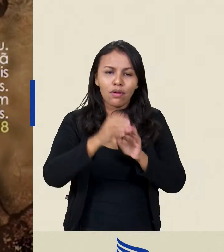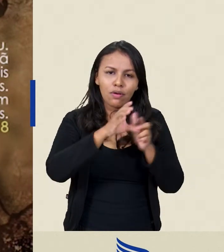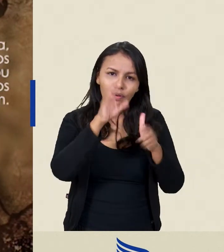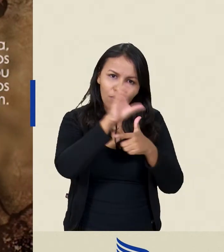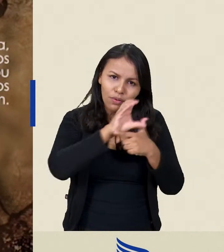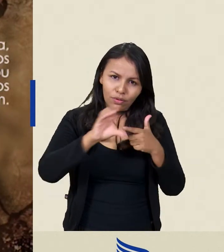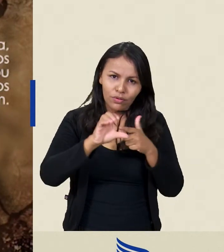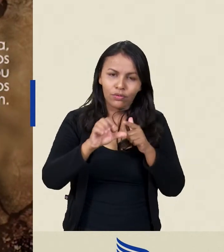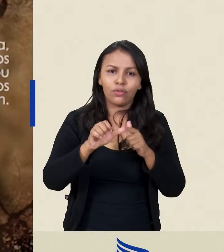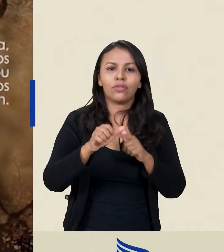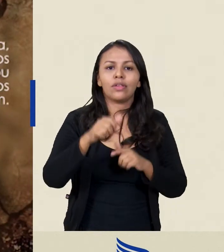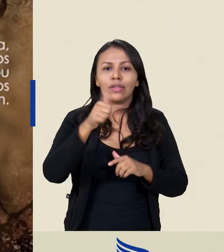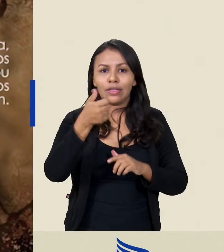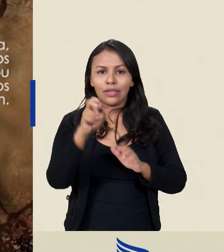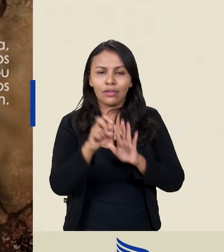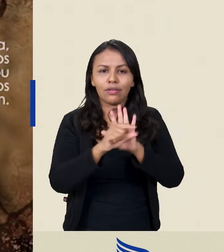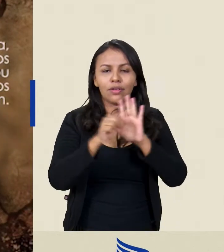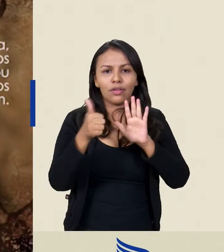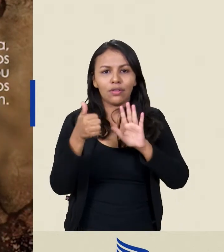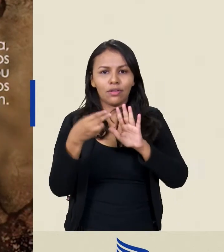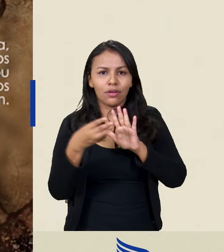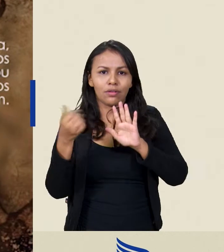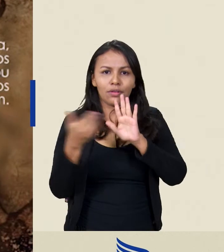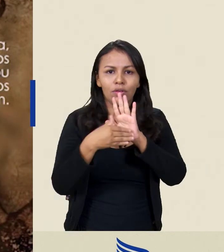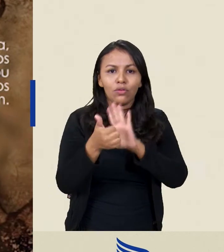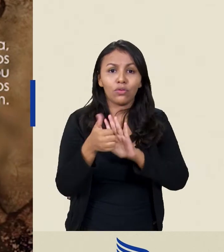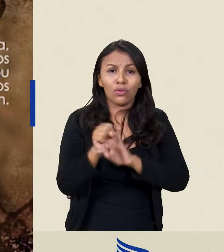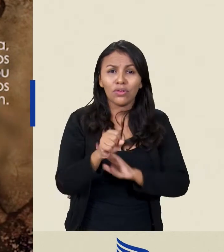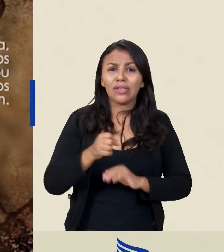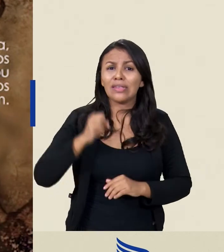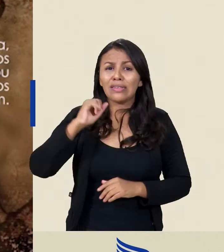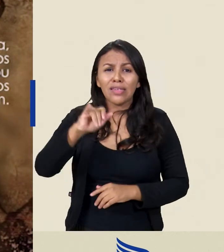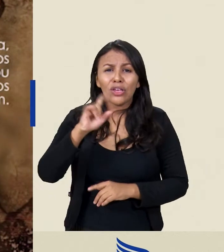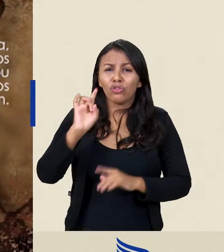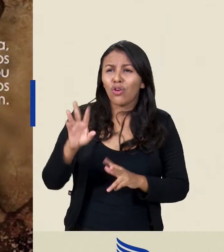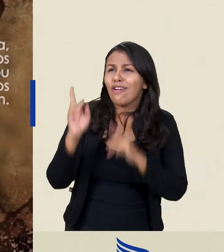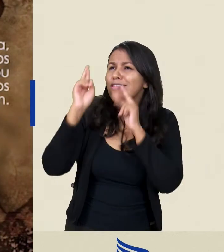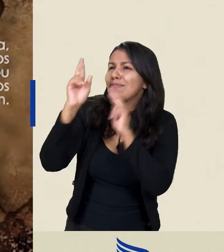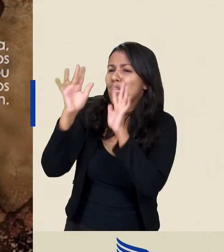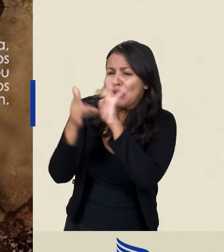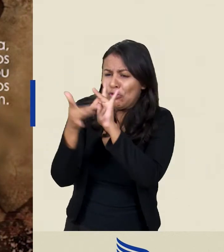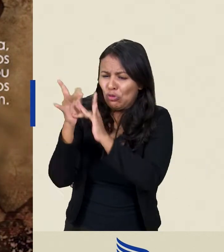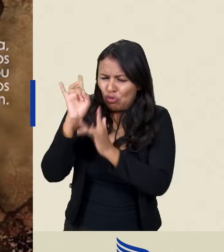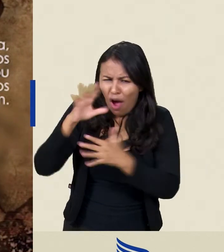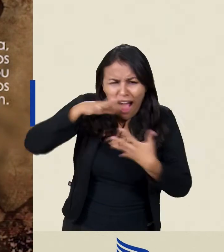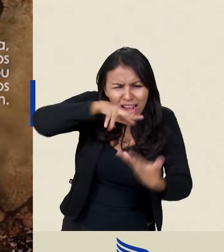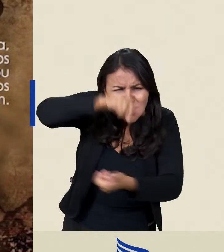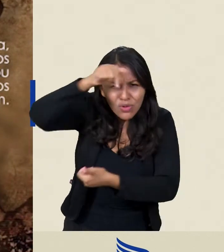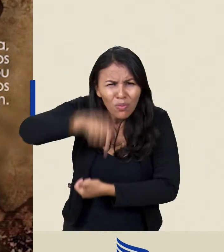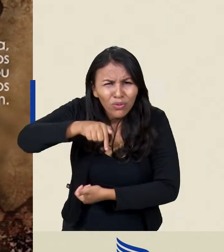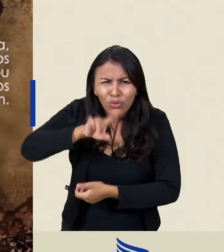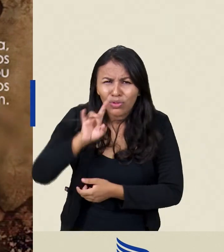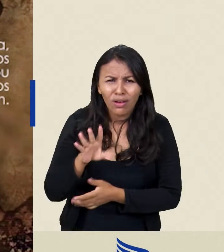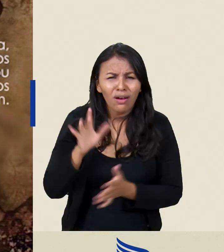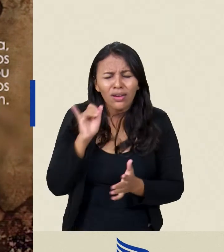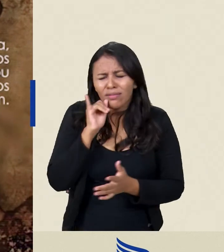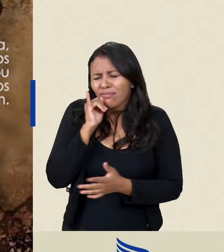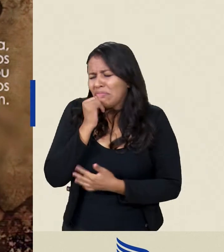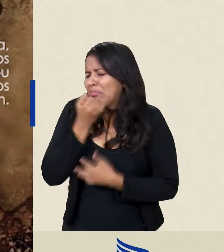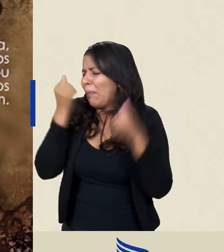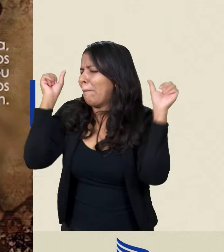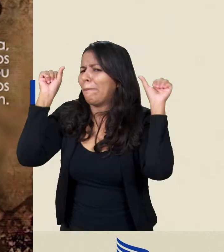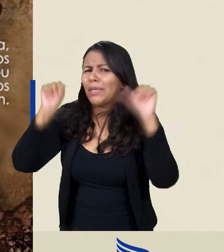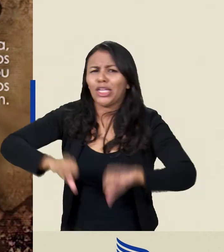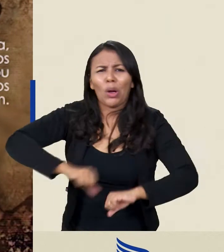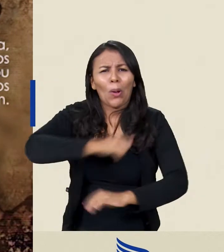18. Se esperamos em Cristo só nesta vida, somos os mais miseráveis de todos os homens. Mas agora